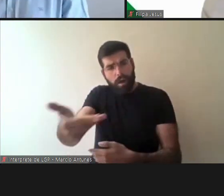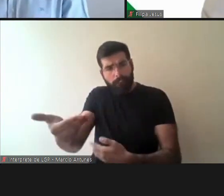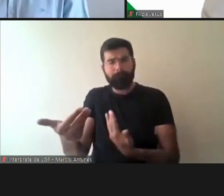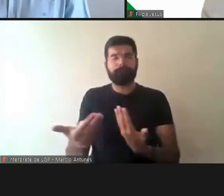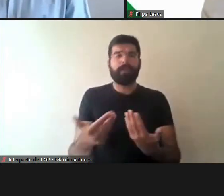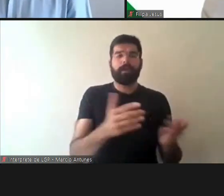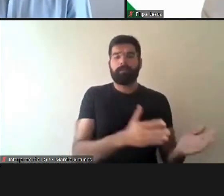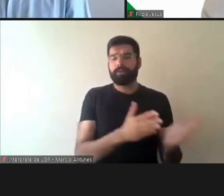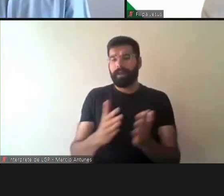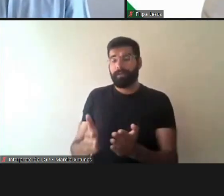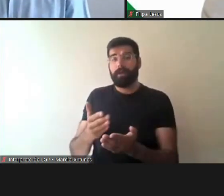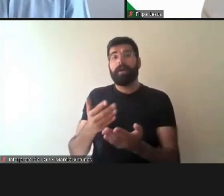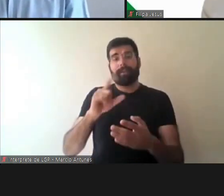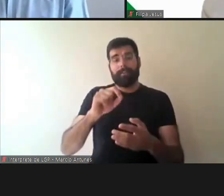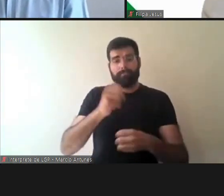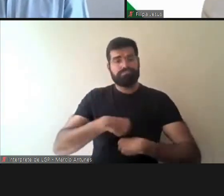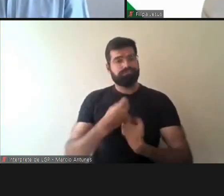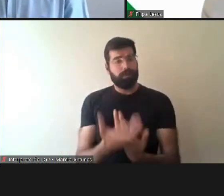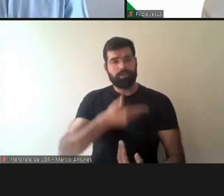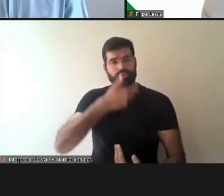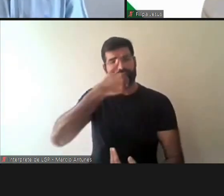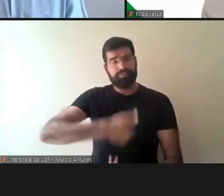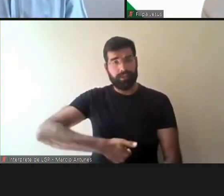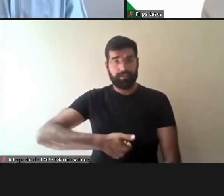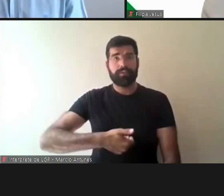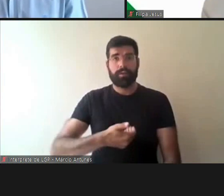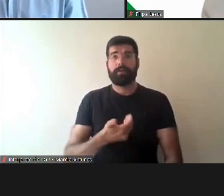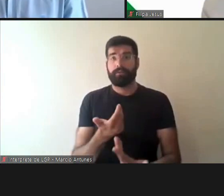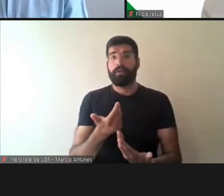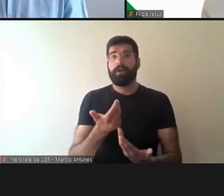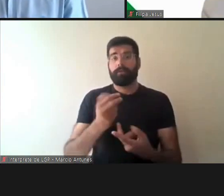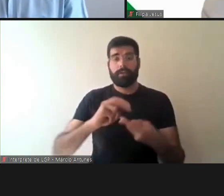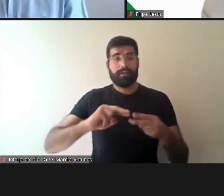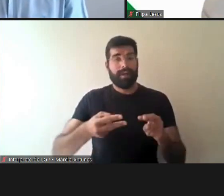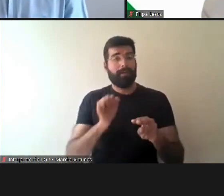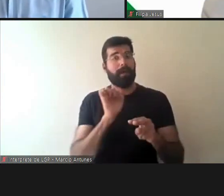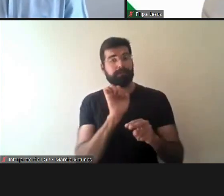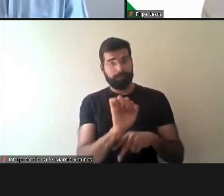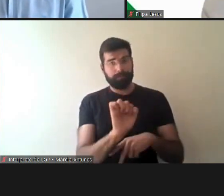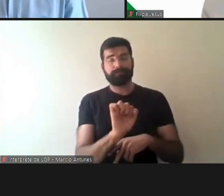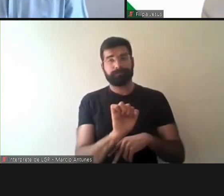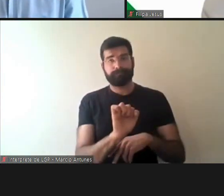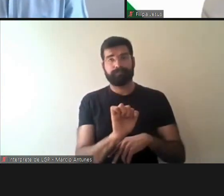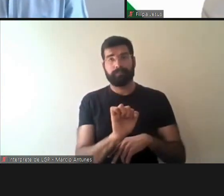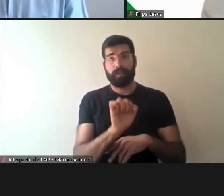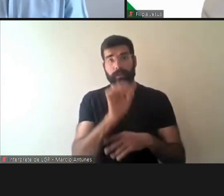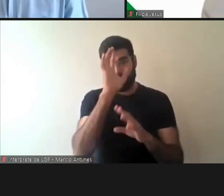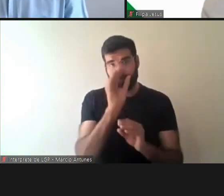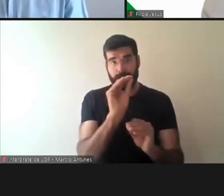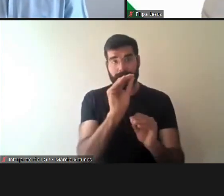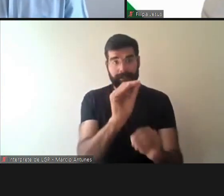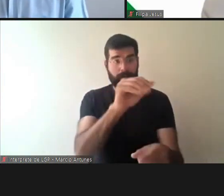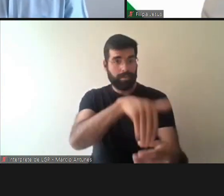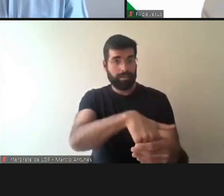experiência aqui partilhada pela componente autárquica da